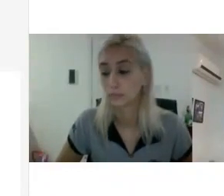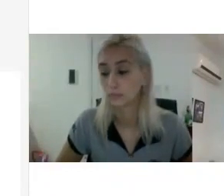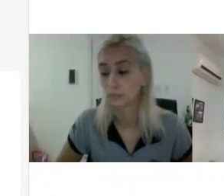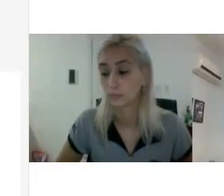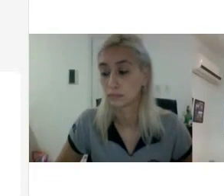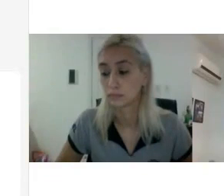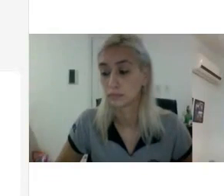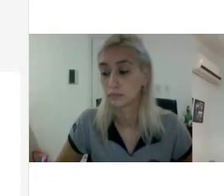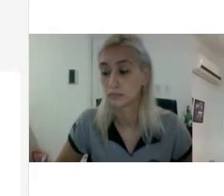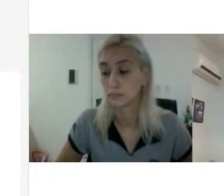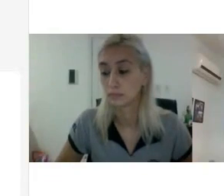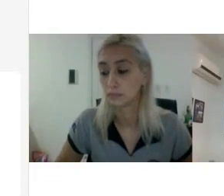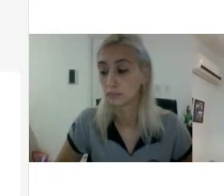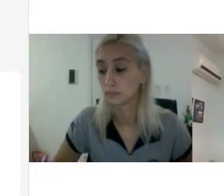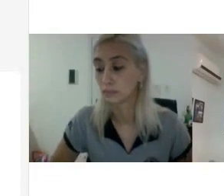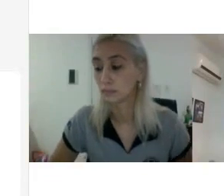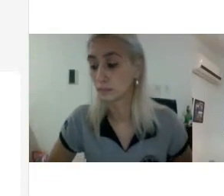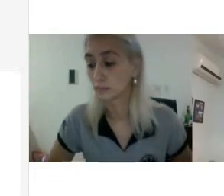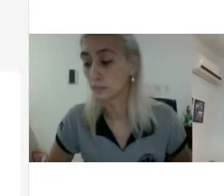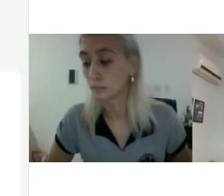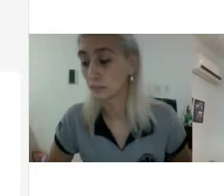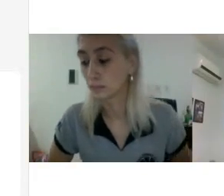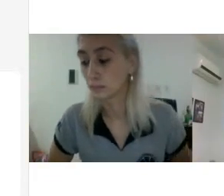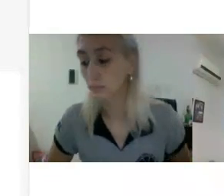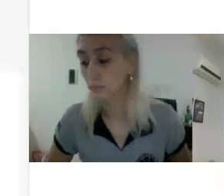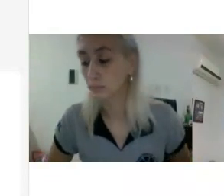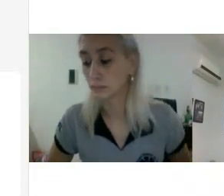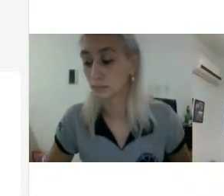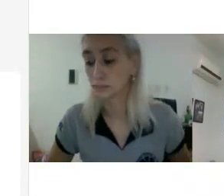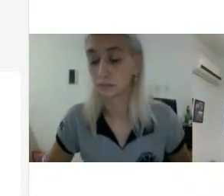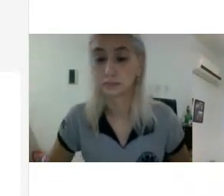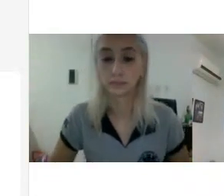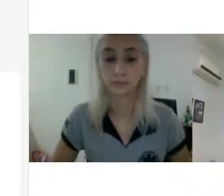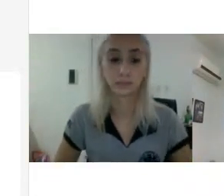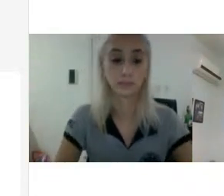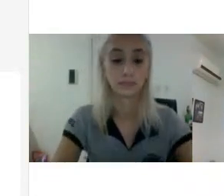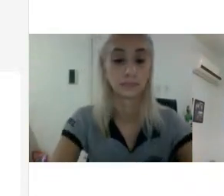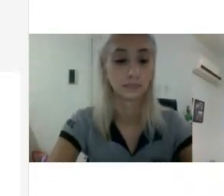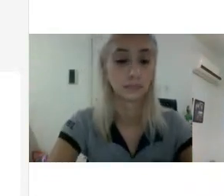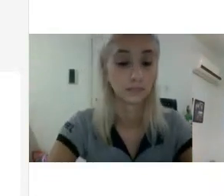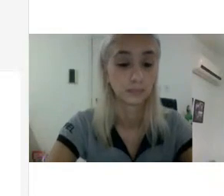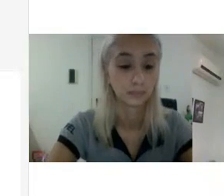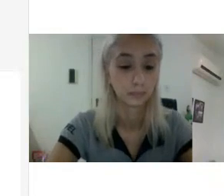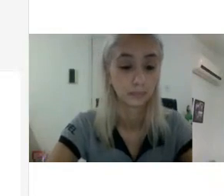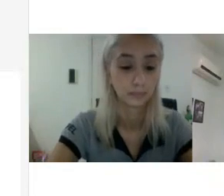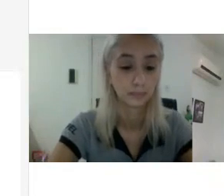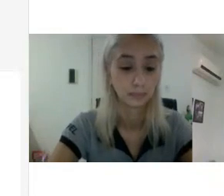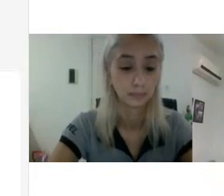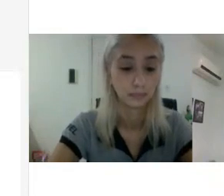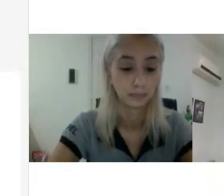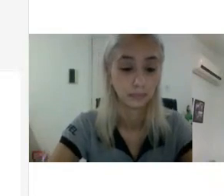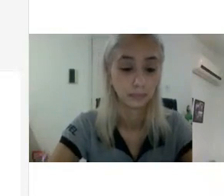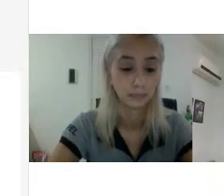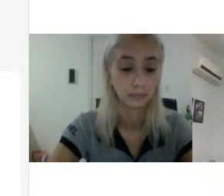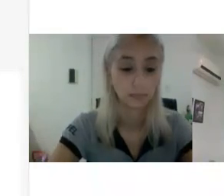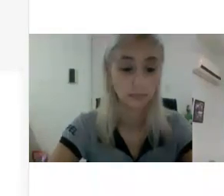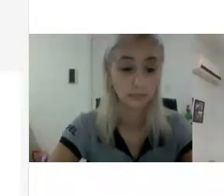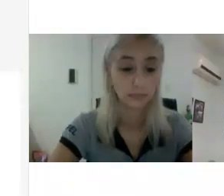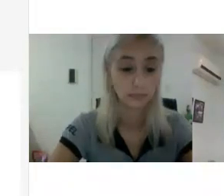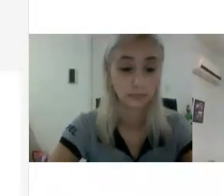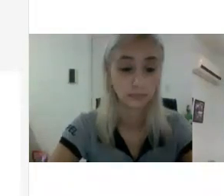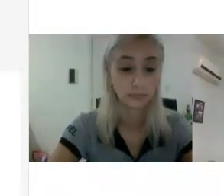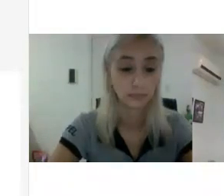O imperativo categórico do dever de memória diante deste quadro de desmonte da cultura e a